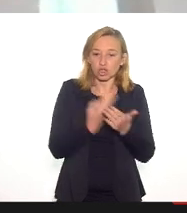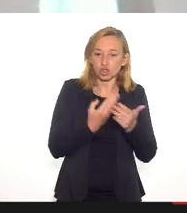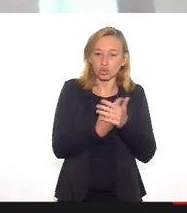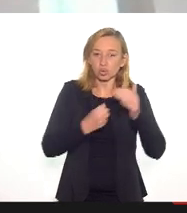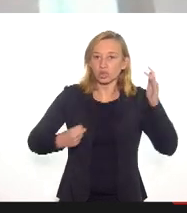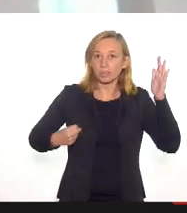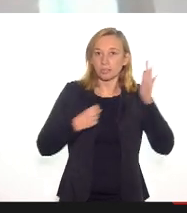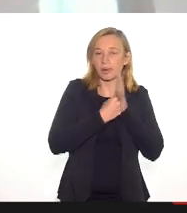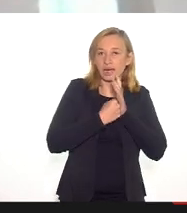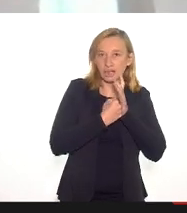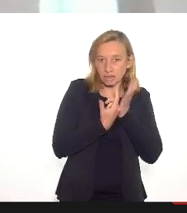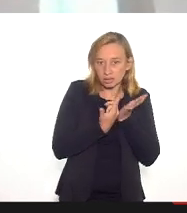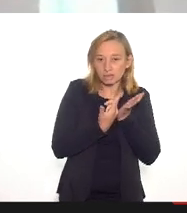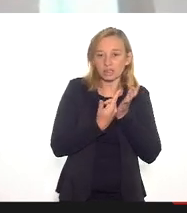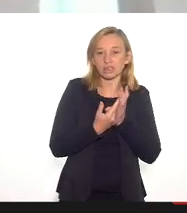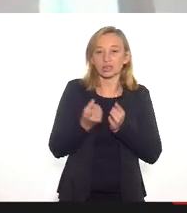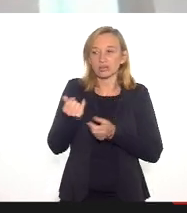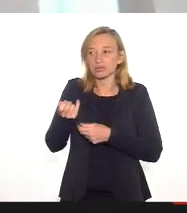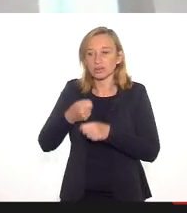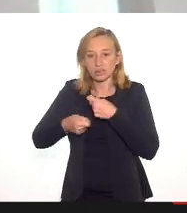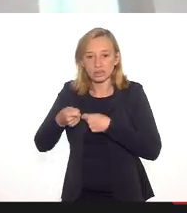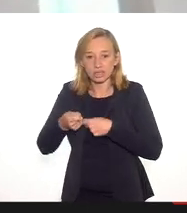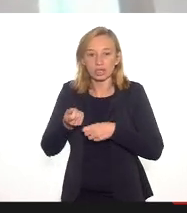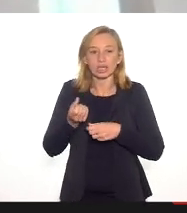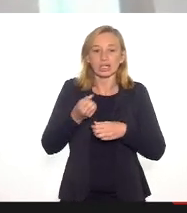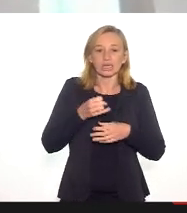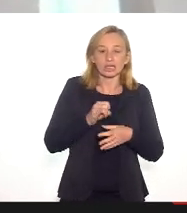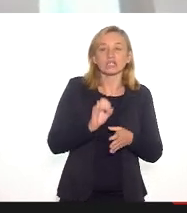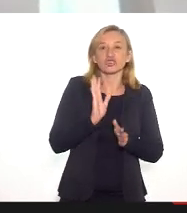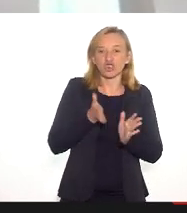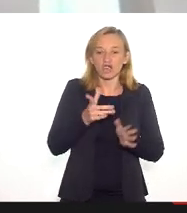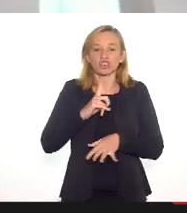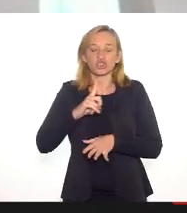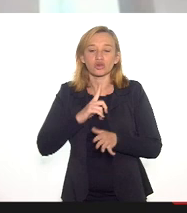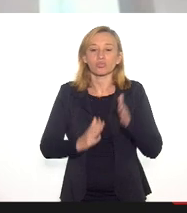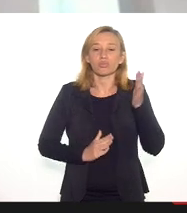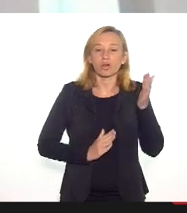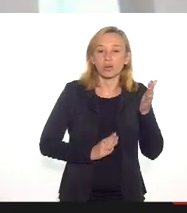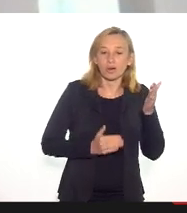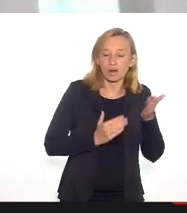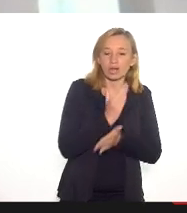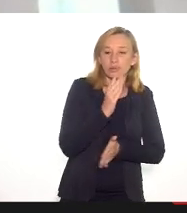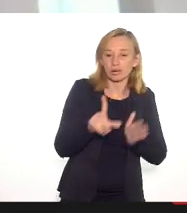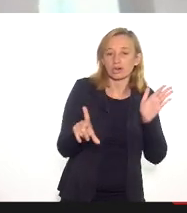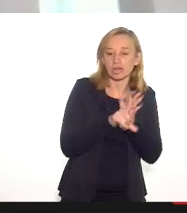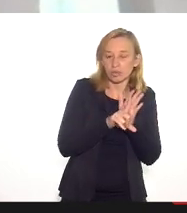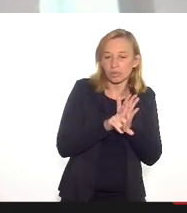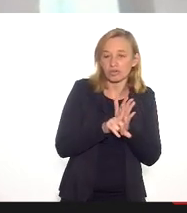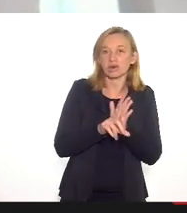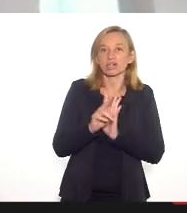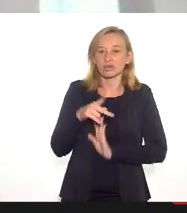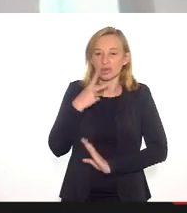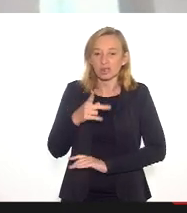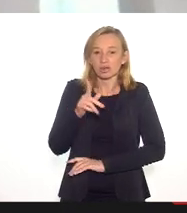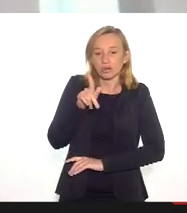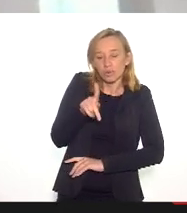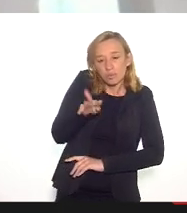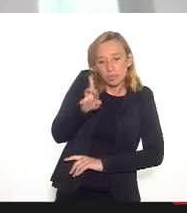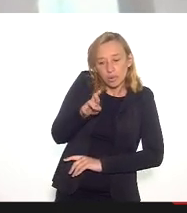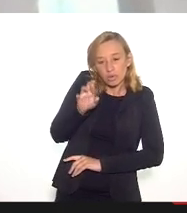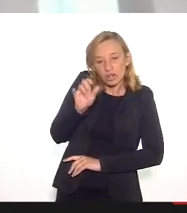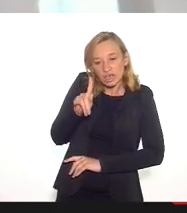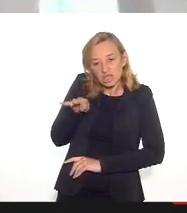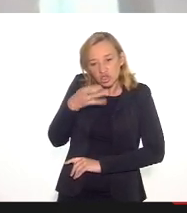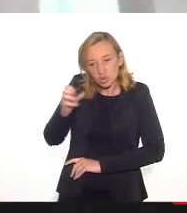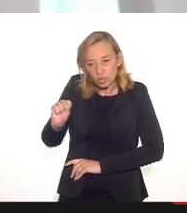financeiro, independente do fato de já existir uma lei aprovada falando de progressões. Né? Essas